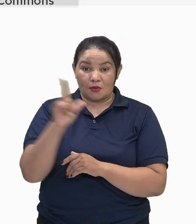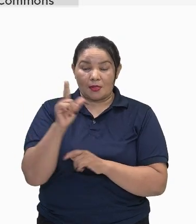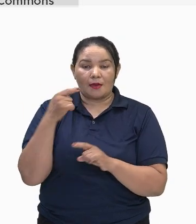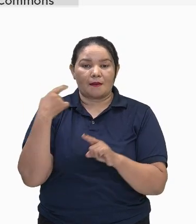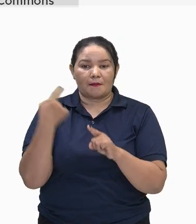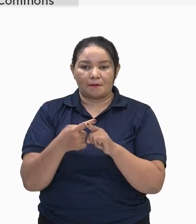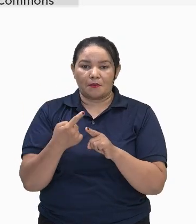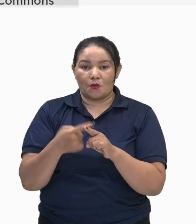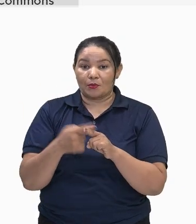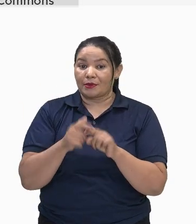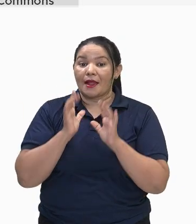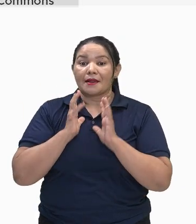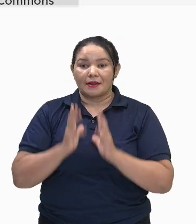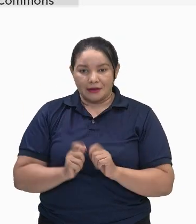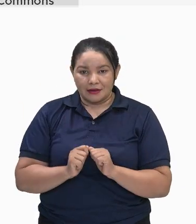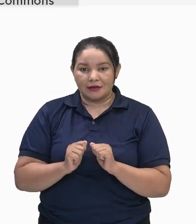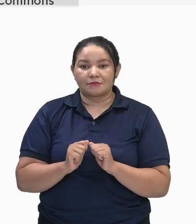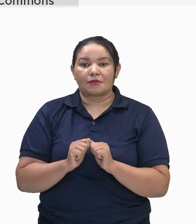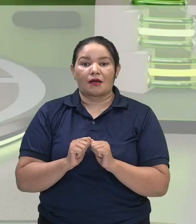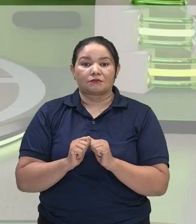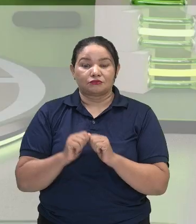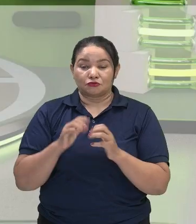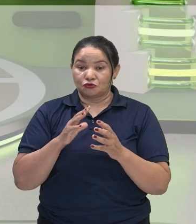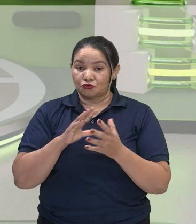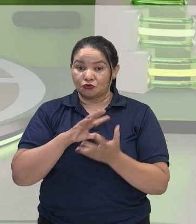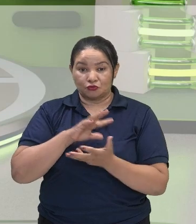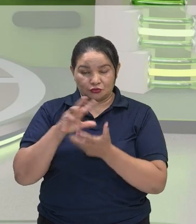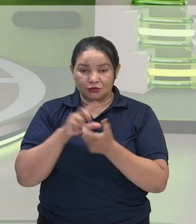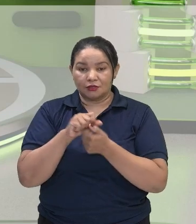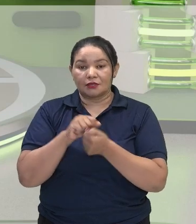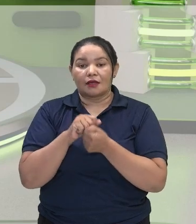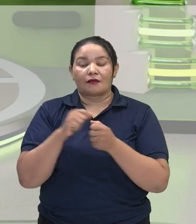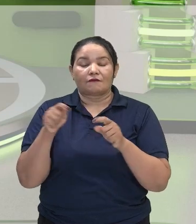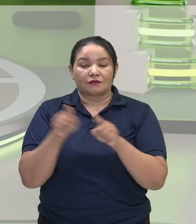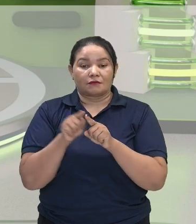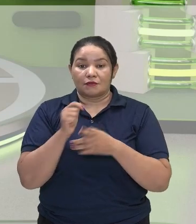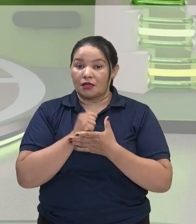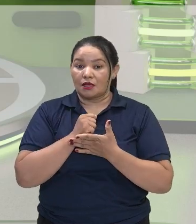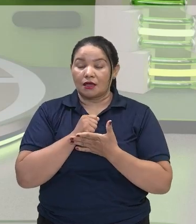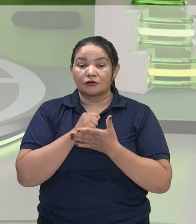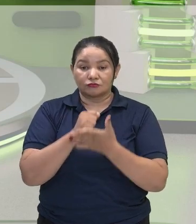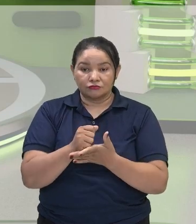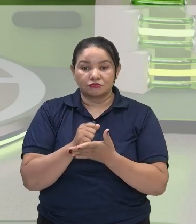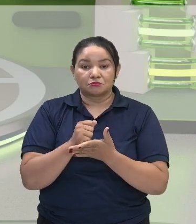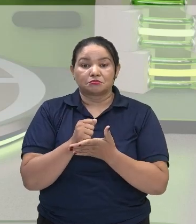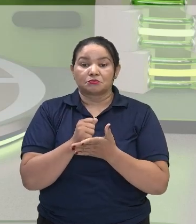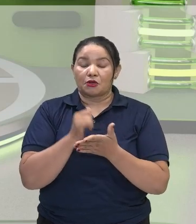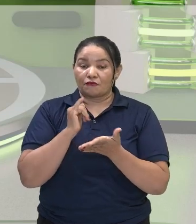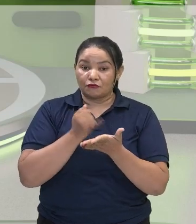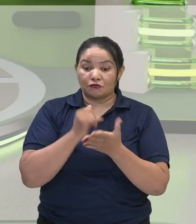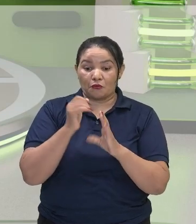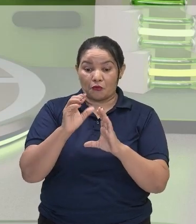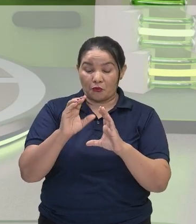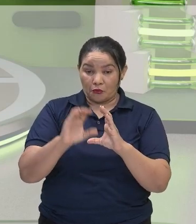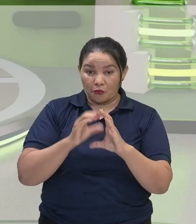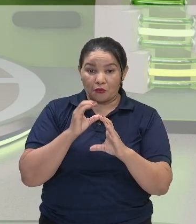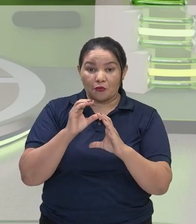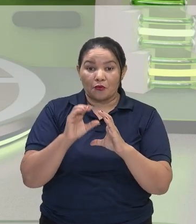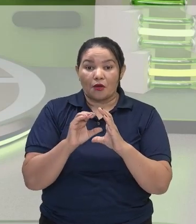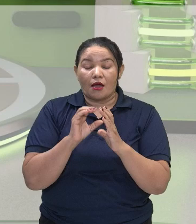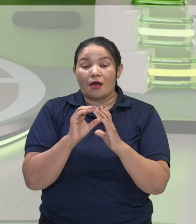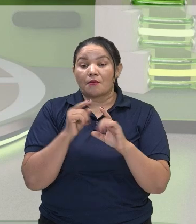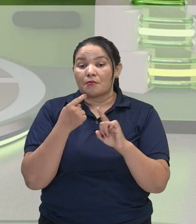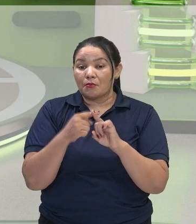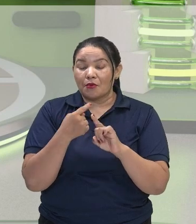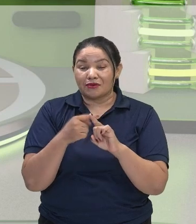energia limpa, sustentável, né, que dá ali um retorno financeiro muito, né, agradável, porque as pessoas vão